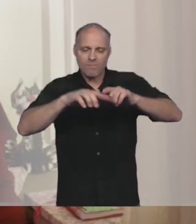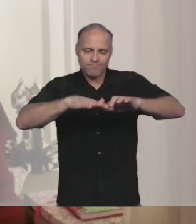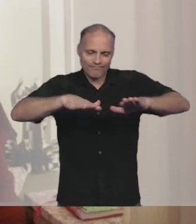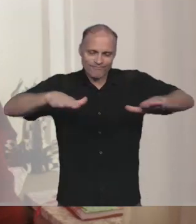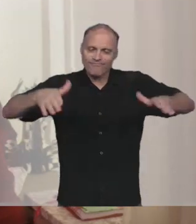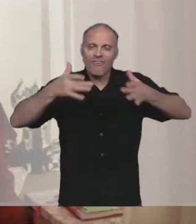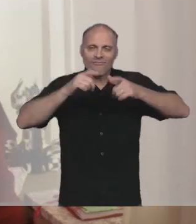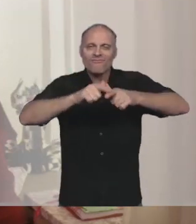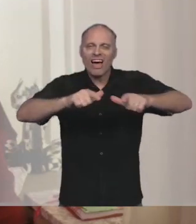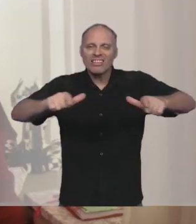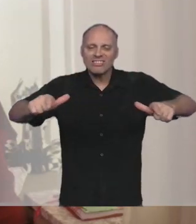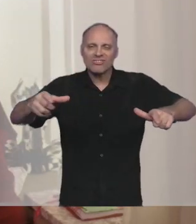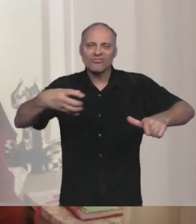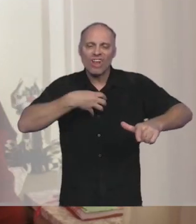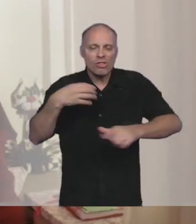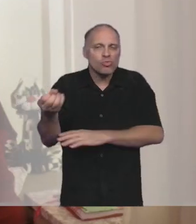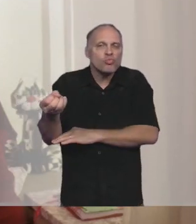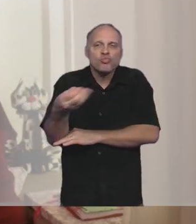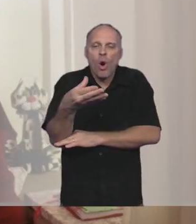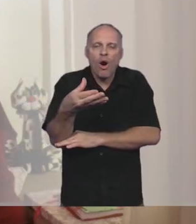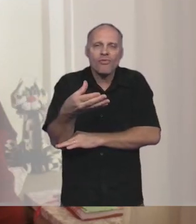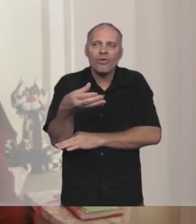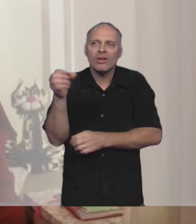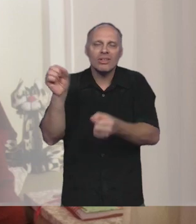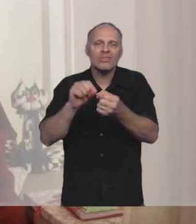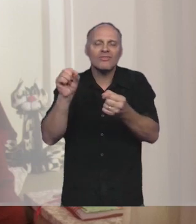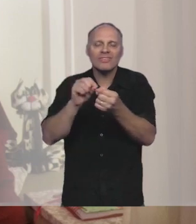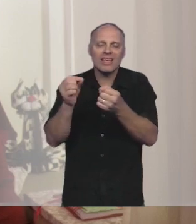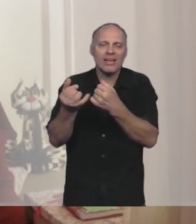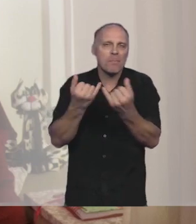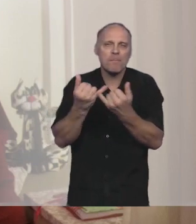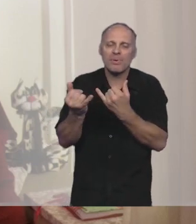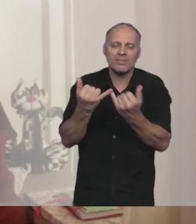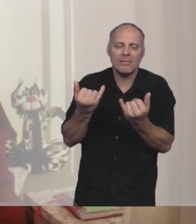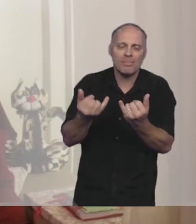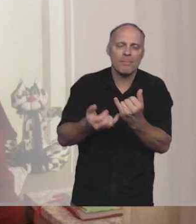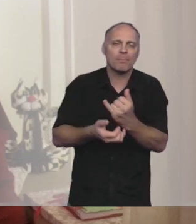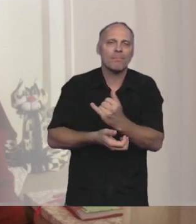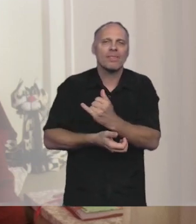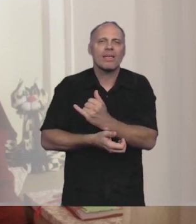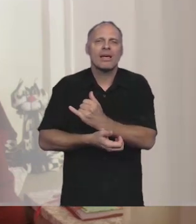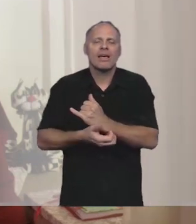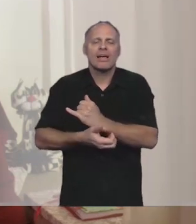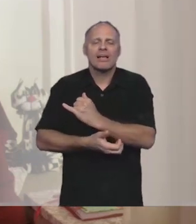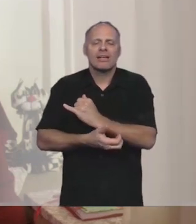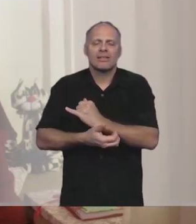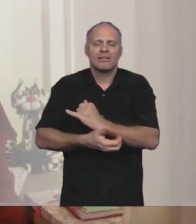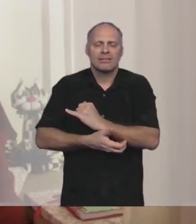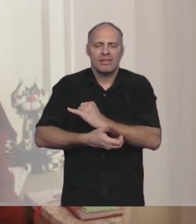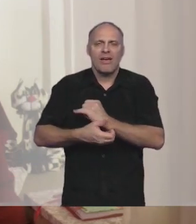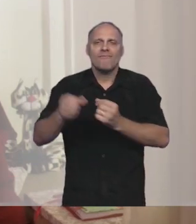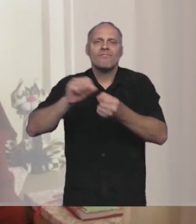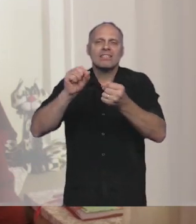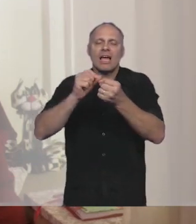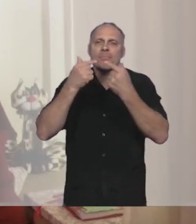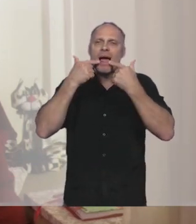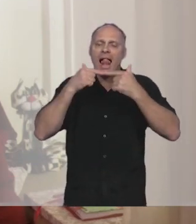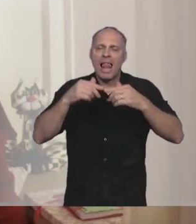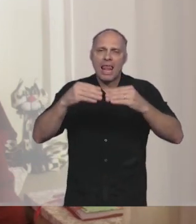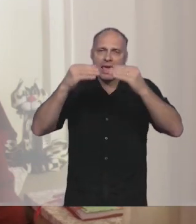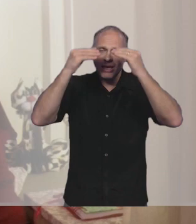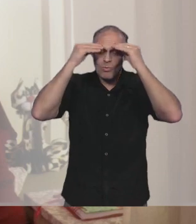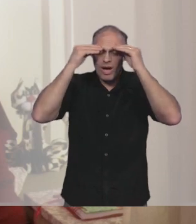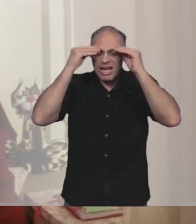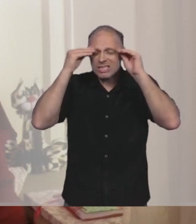dizer assim, eles fizeram uma linguagem tipo Mad Max, tá? Eles usam o preto,